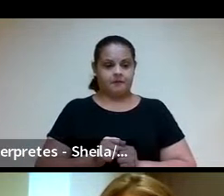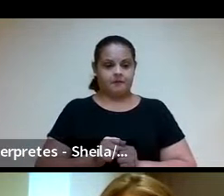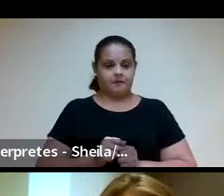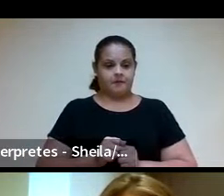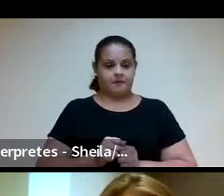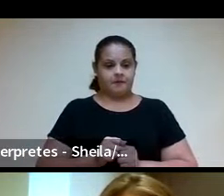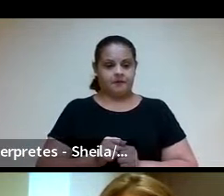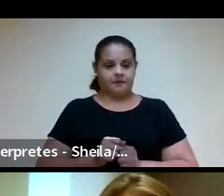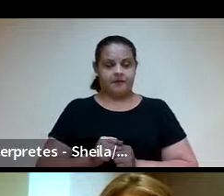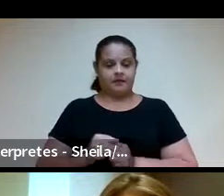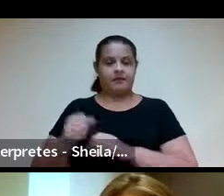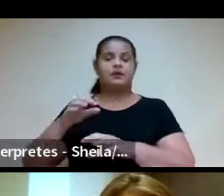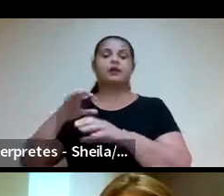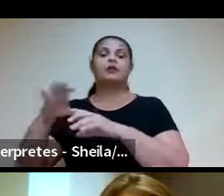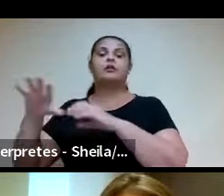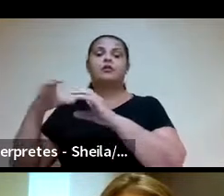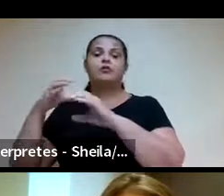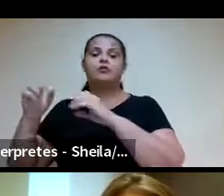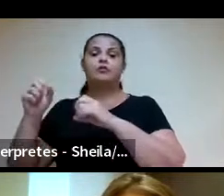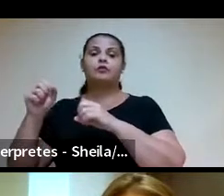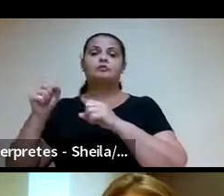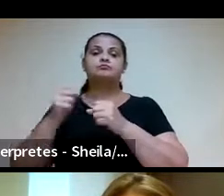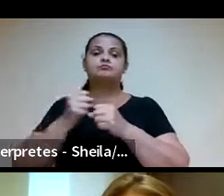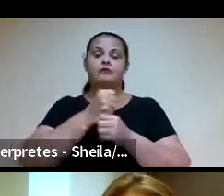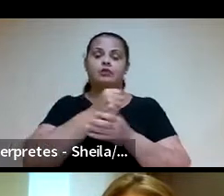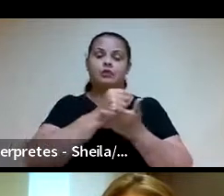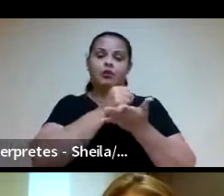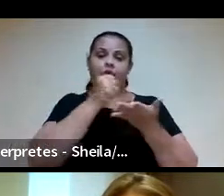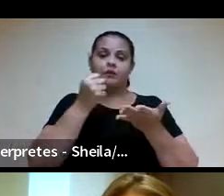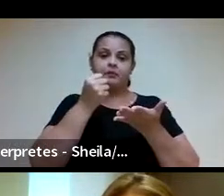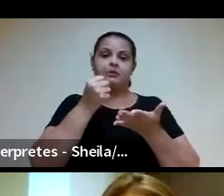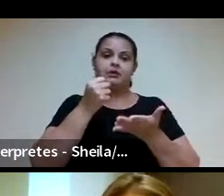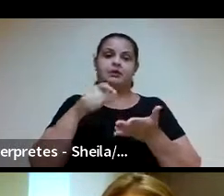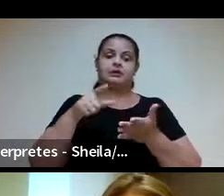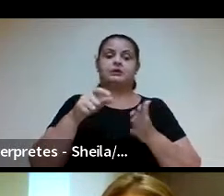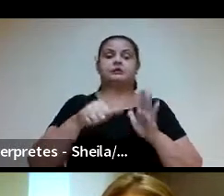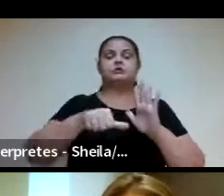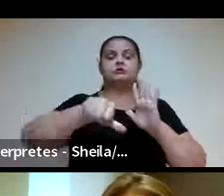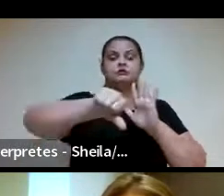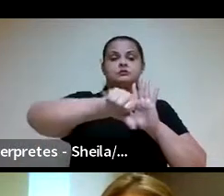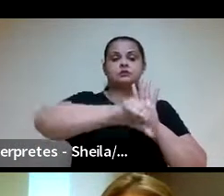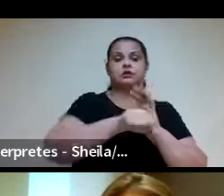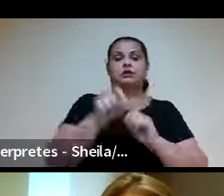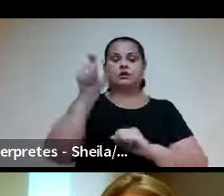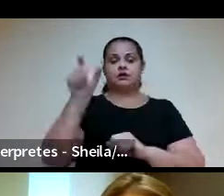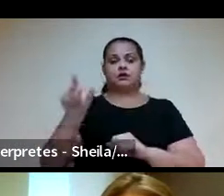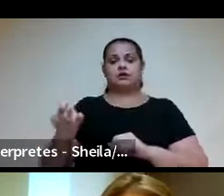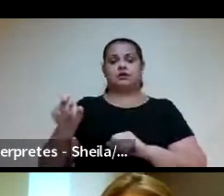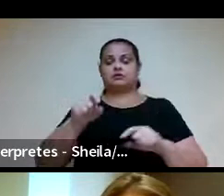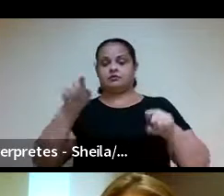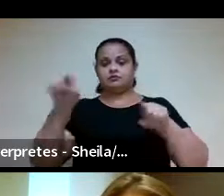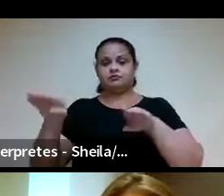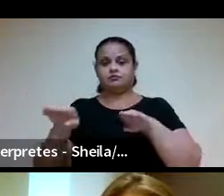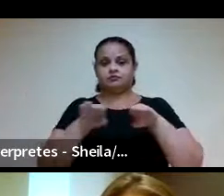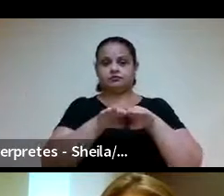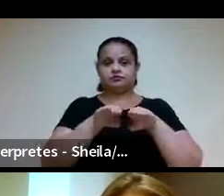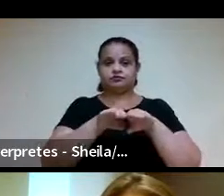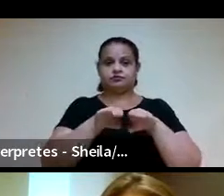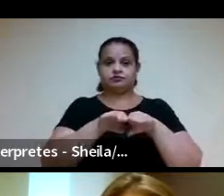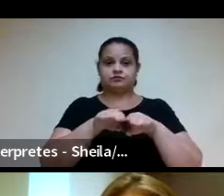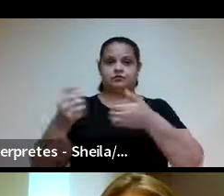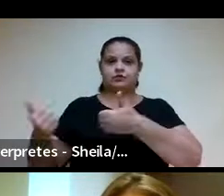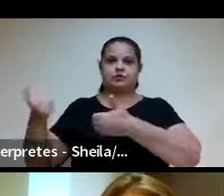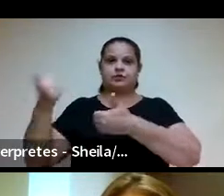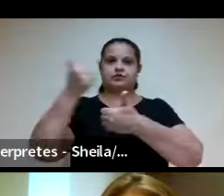de inelegibilidade que toca o recorrido ela está relacionada a supostas